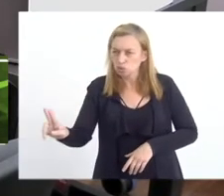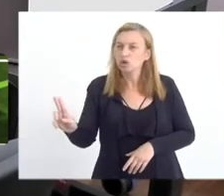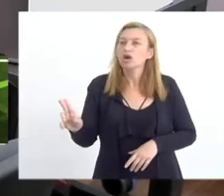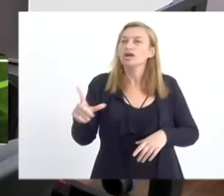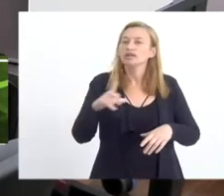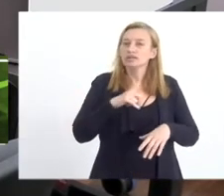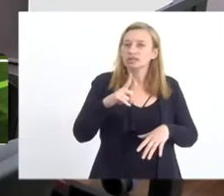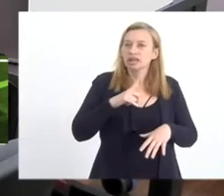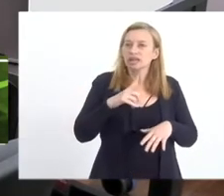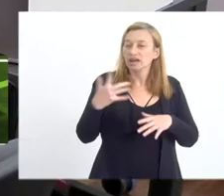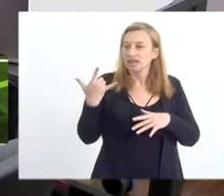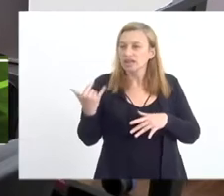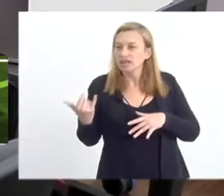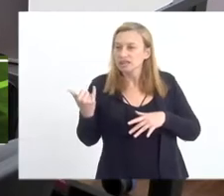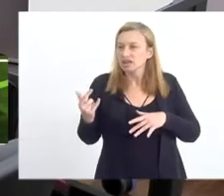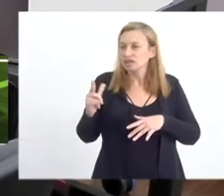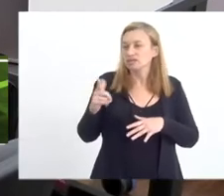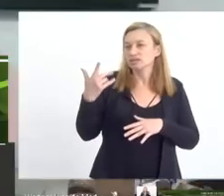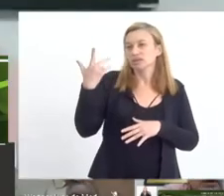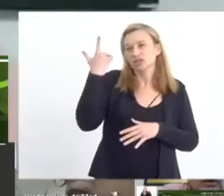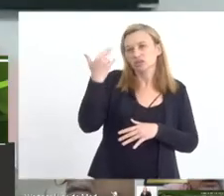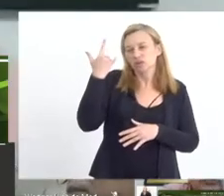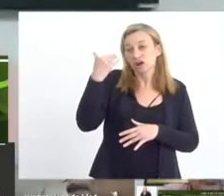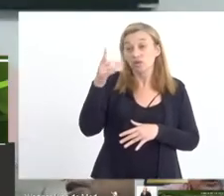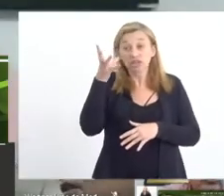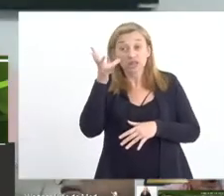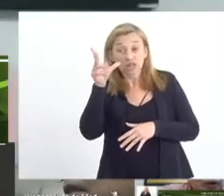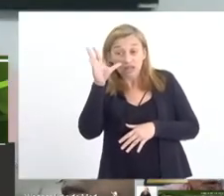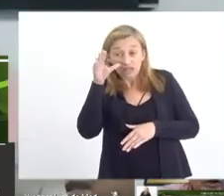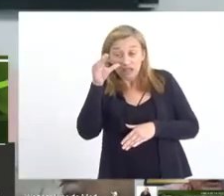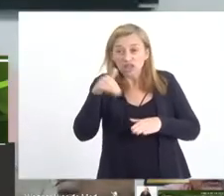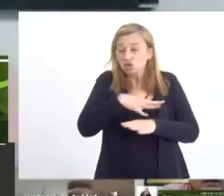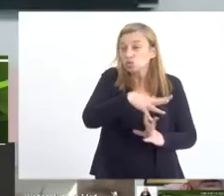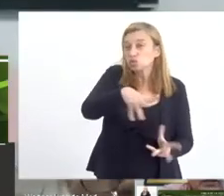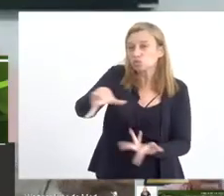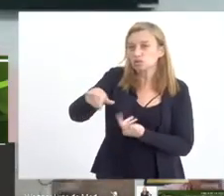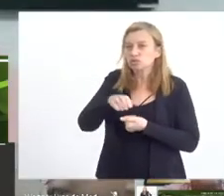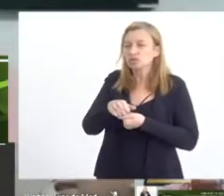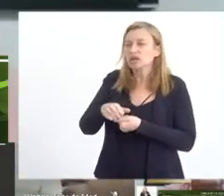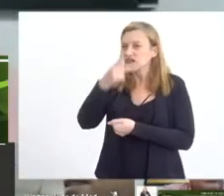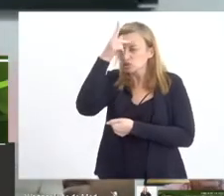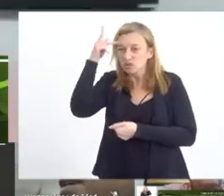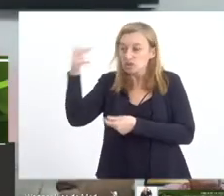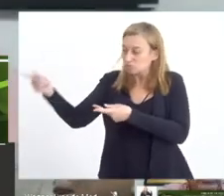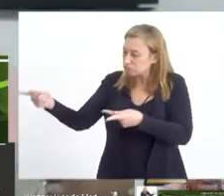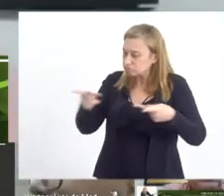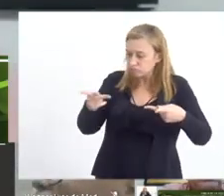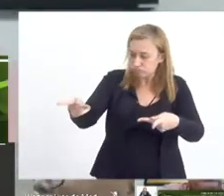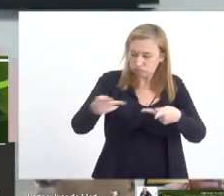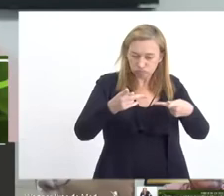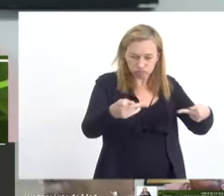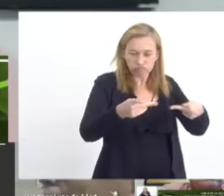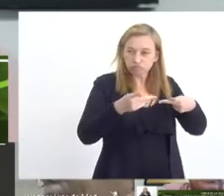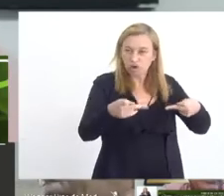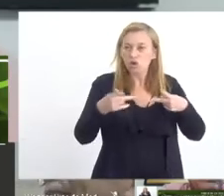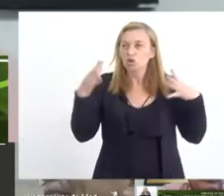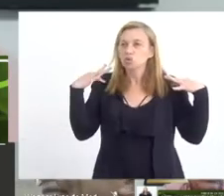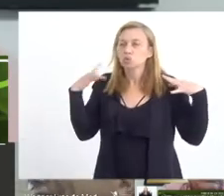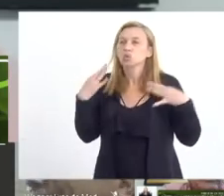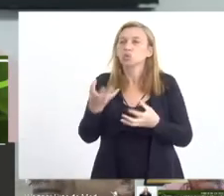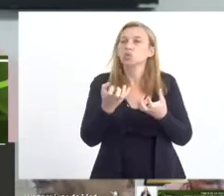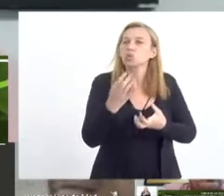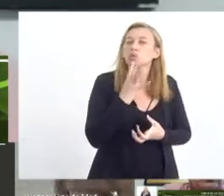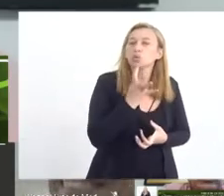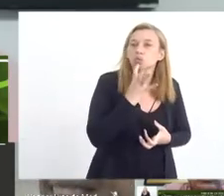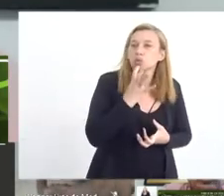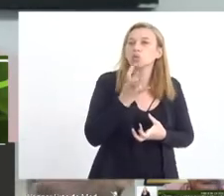naturais que são de interesse do mundo inteiro. E as pessoas, né, os cidadãos, visitantes, turistas, que querem